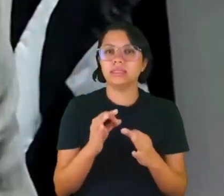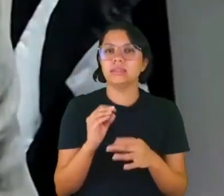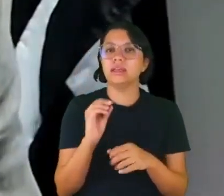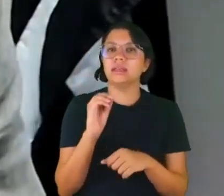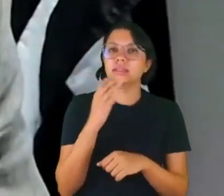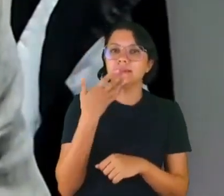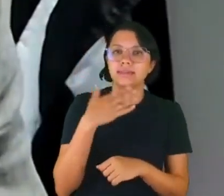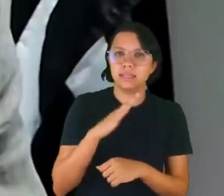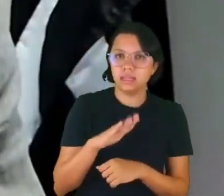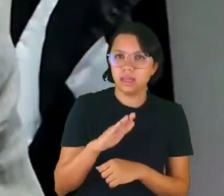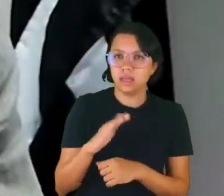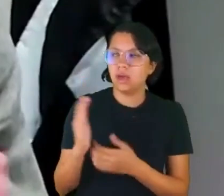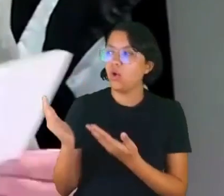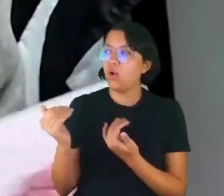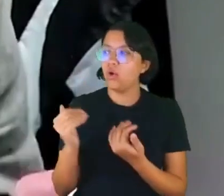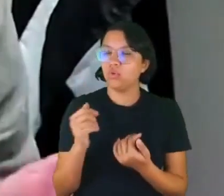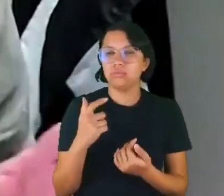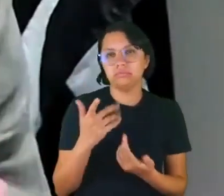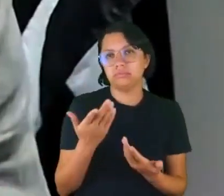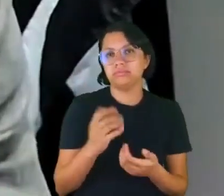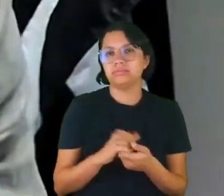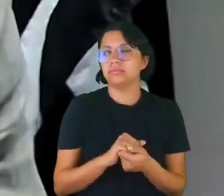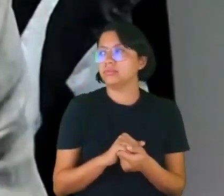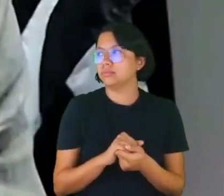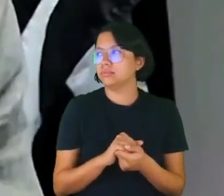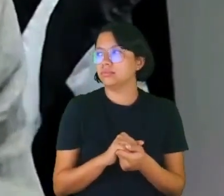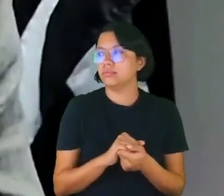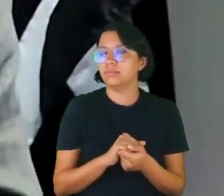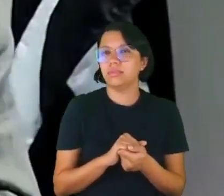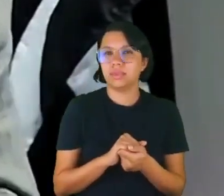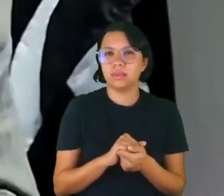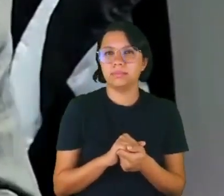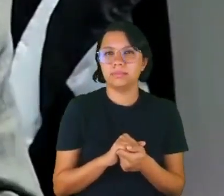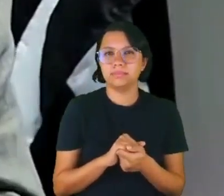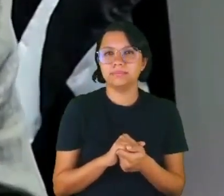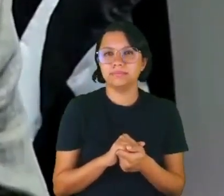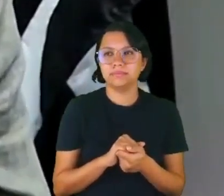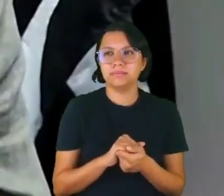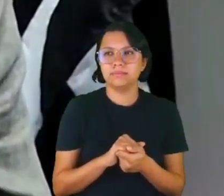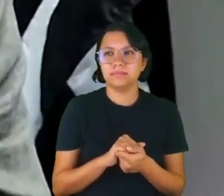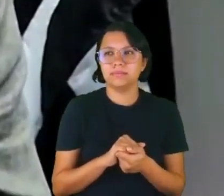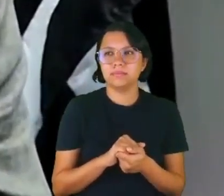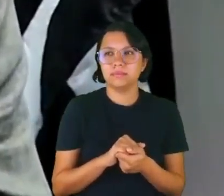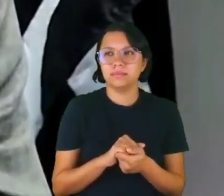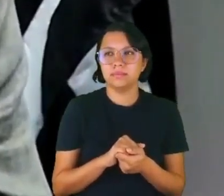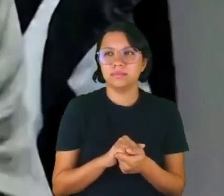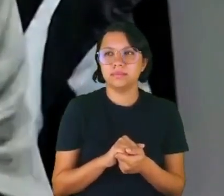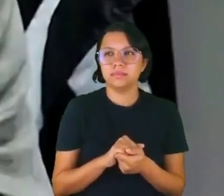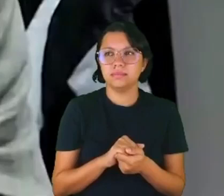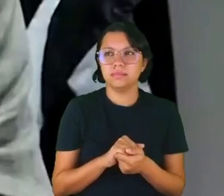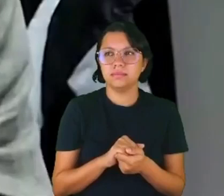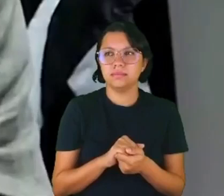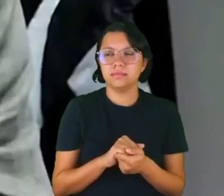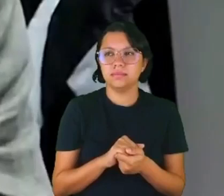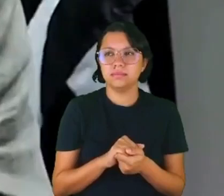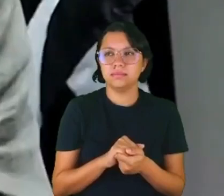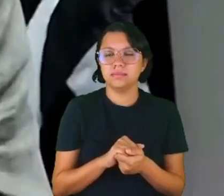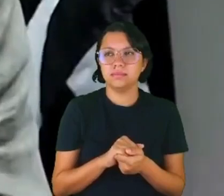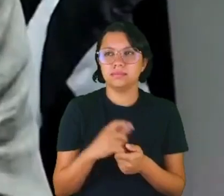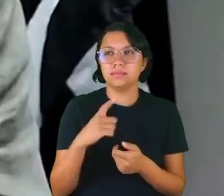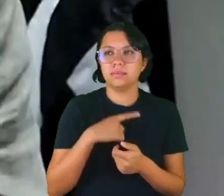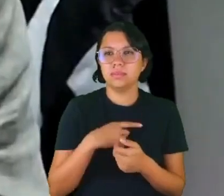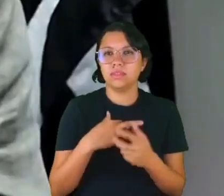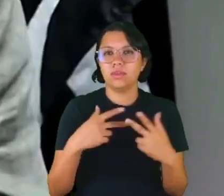Folheie o conjunto de folhas de papel. E aí tem coisas muito engraçadas que acontecem lá no STJ e que eu